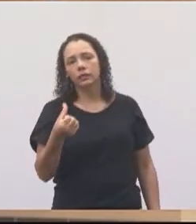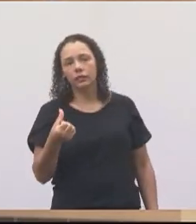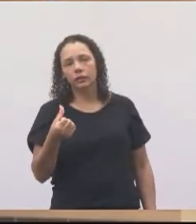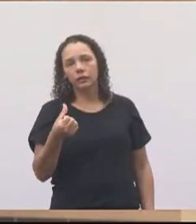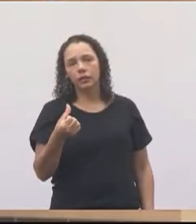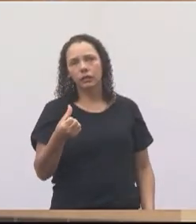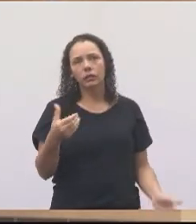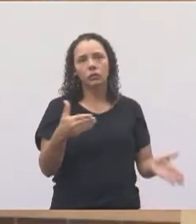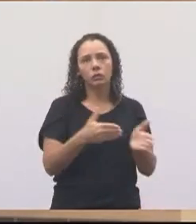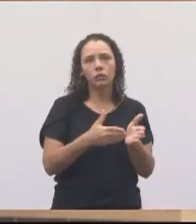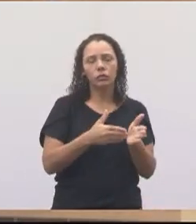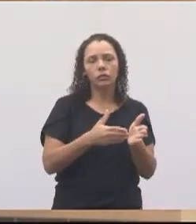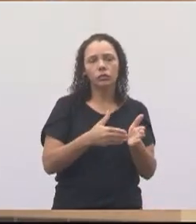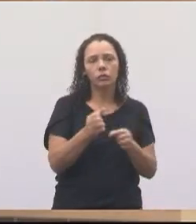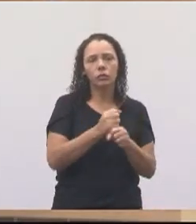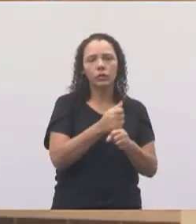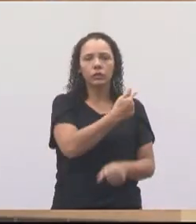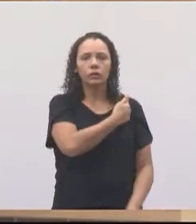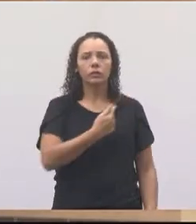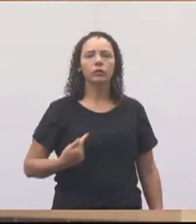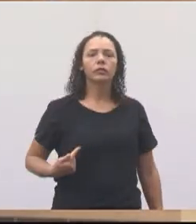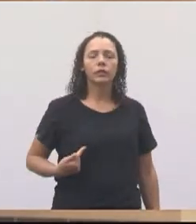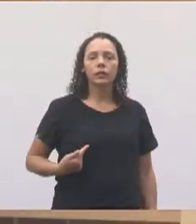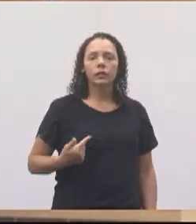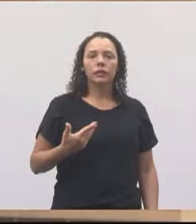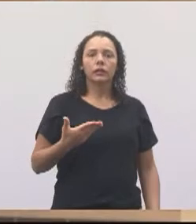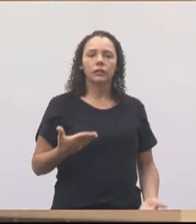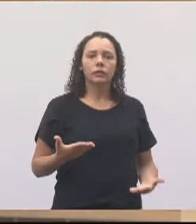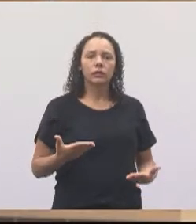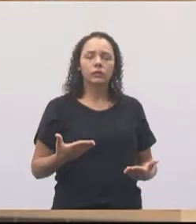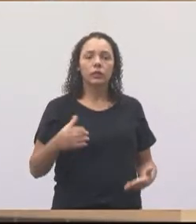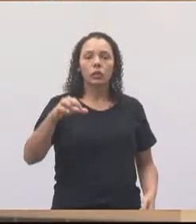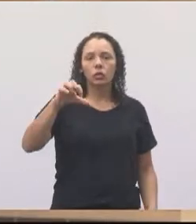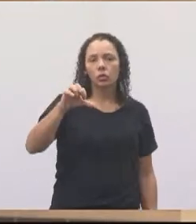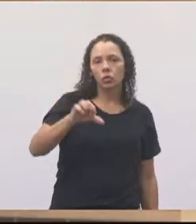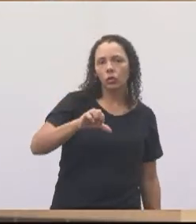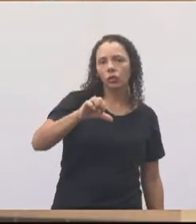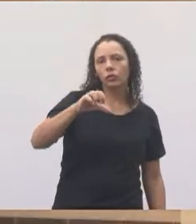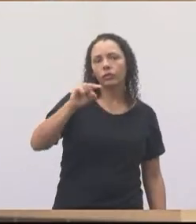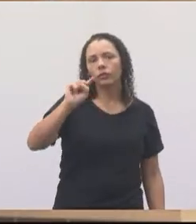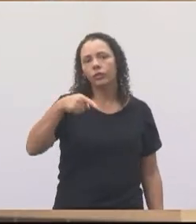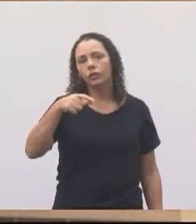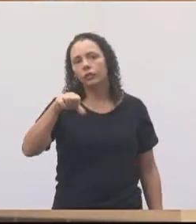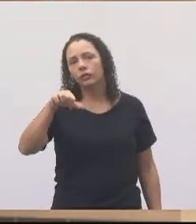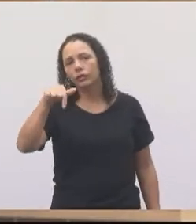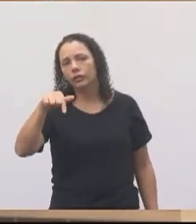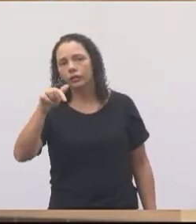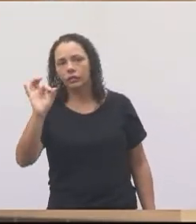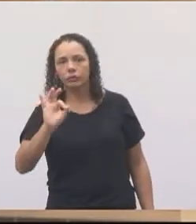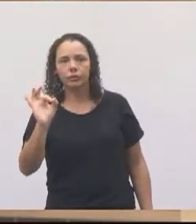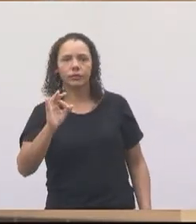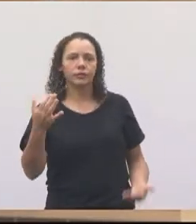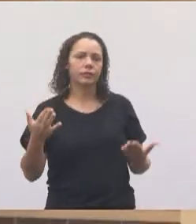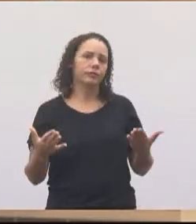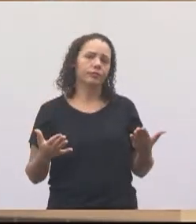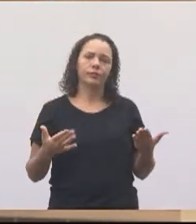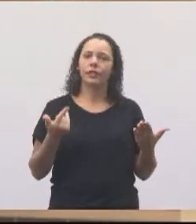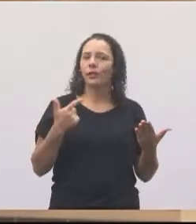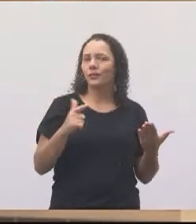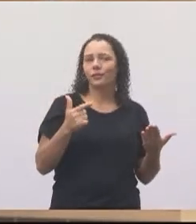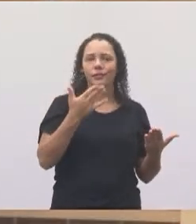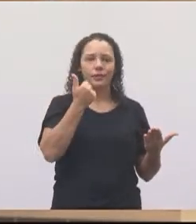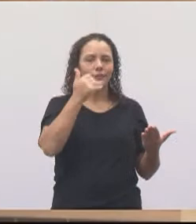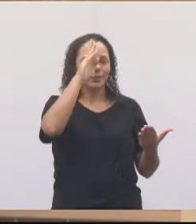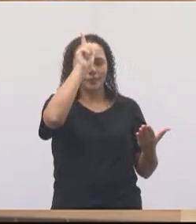no último ano de governo, a contrapartida era, pastor, de 9,97%. Não existe almoço de graça,